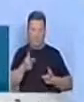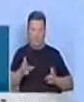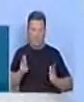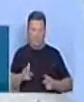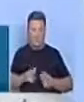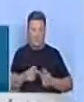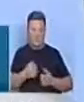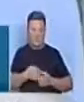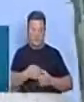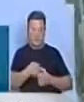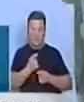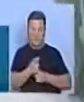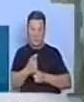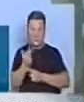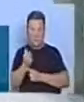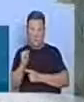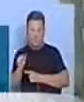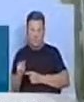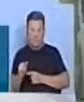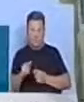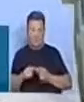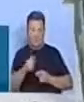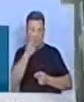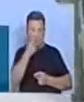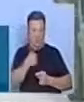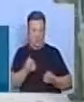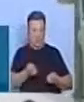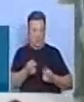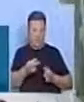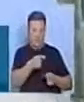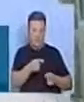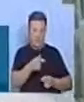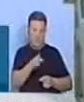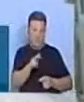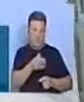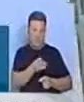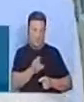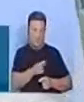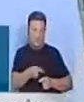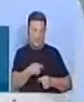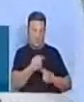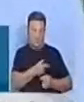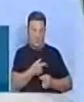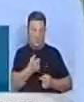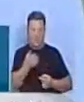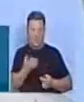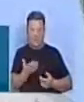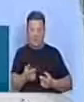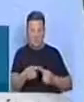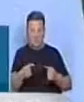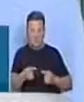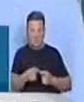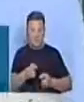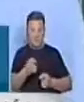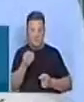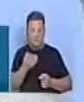e a disposição, quer dos artistas, quer de quem organiza, que é a Fundação, haverá sempre espaço